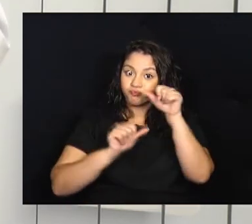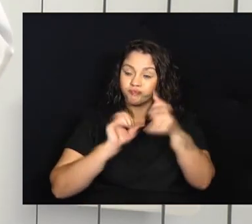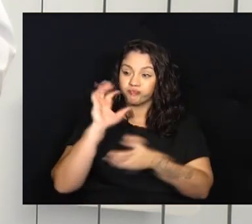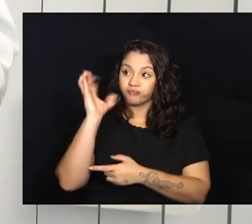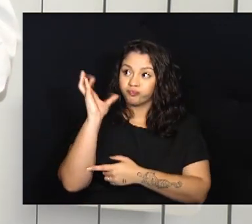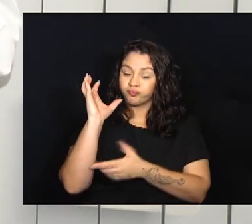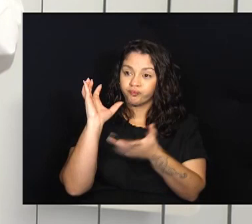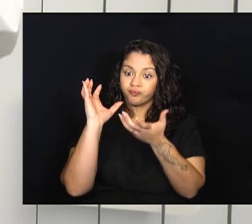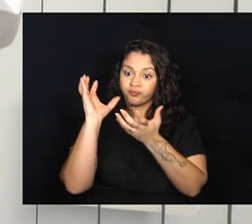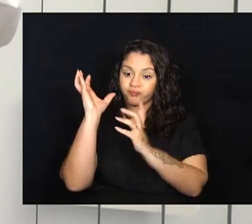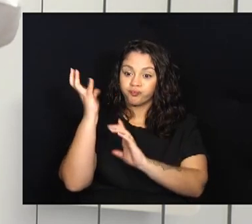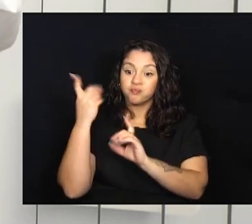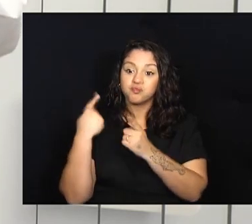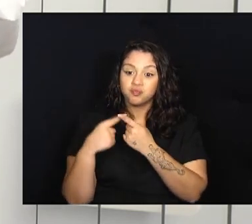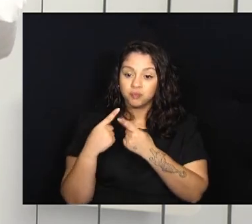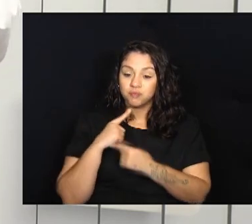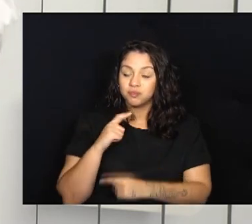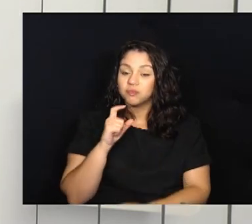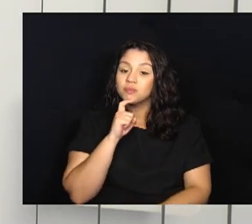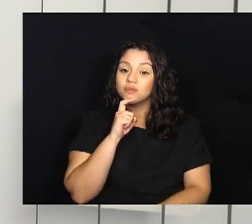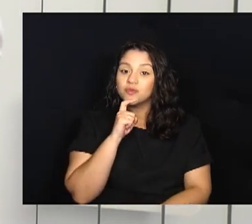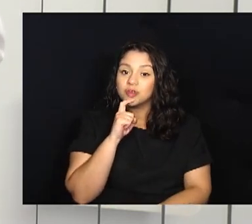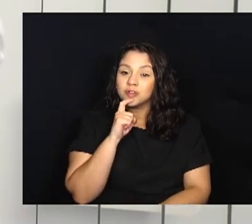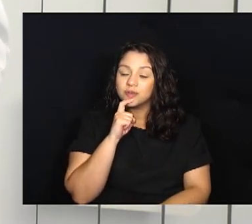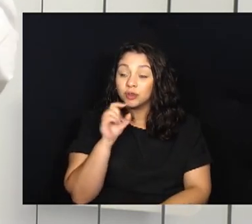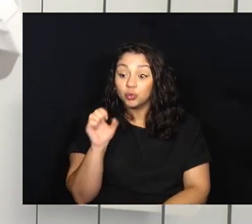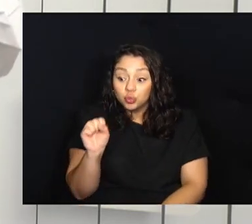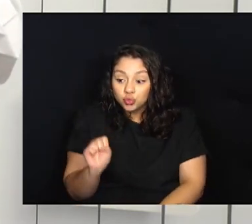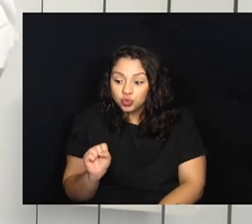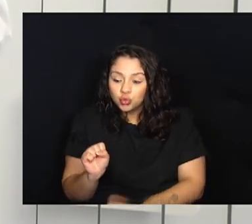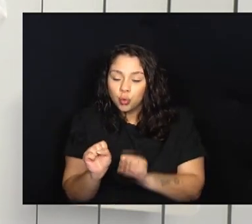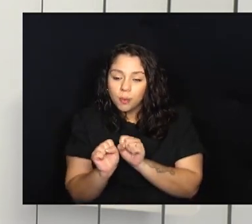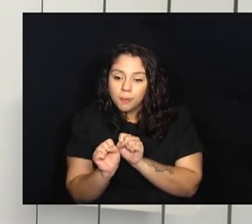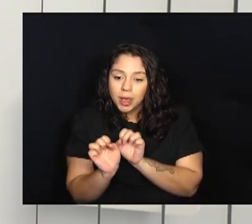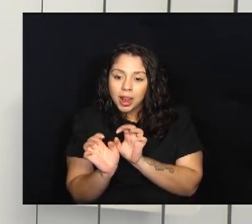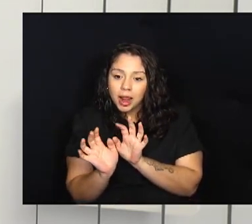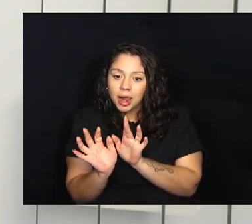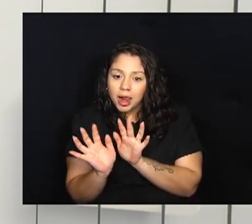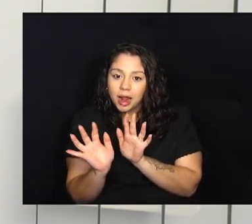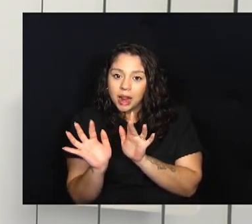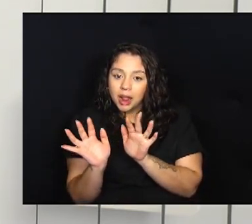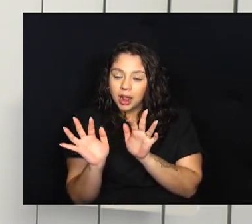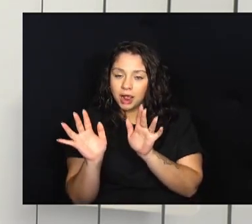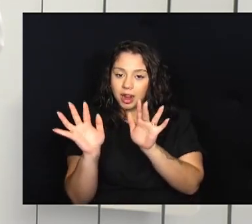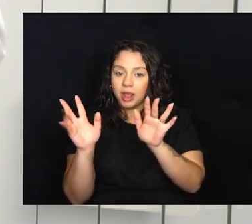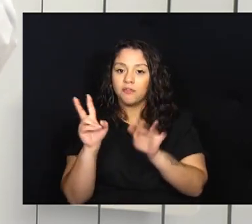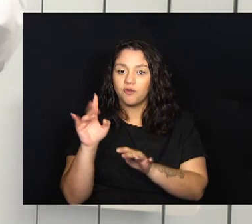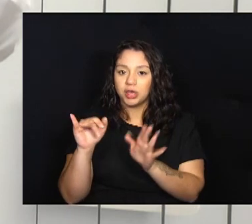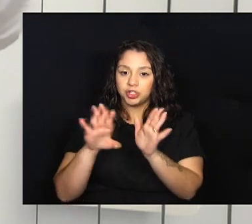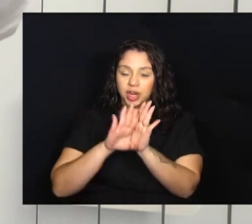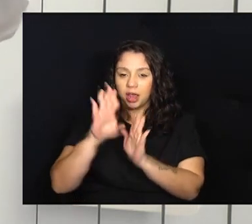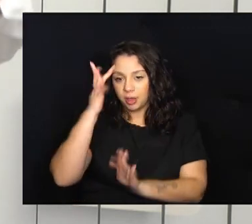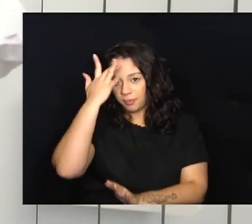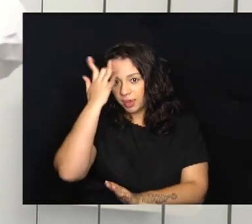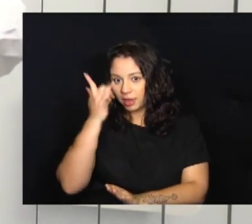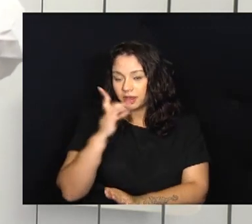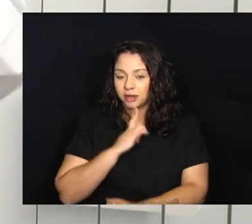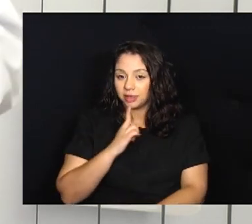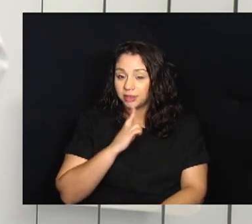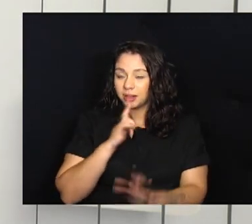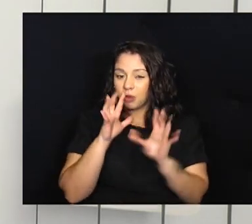porque tem uma frente fria que está no sul do país, está avançando, deve chegar amanhã, aumentando